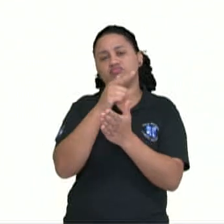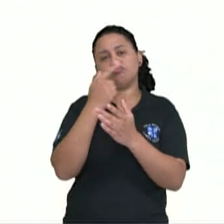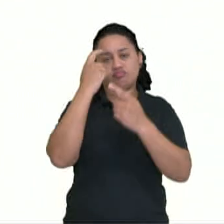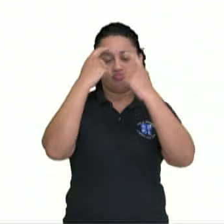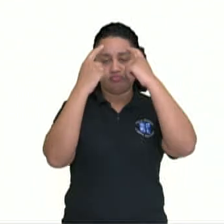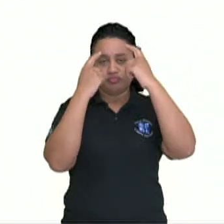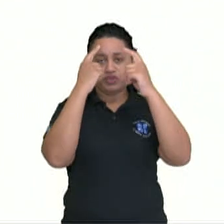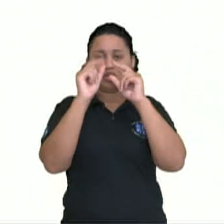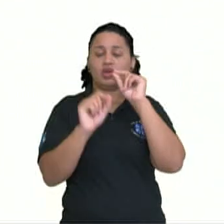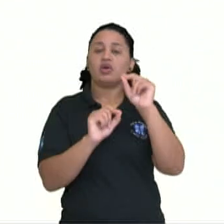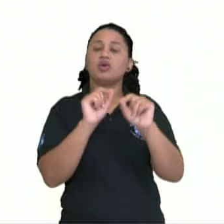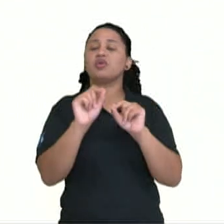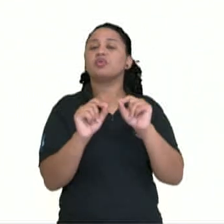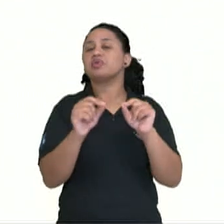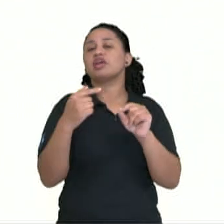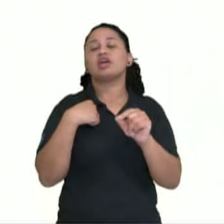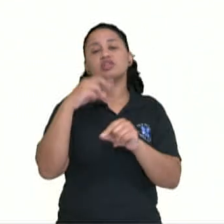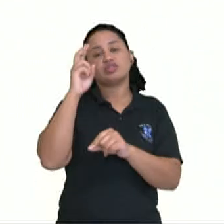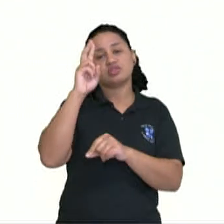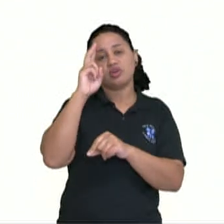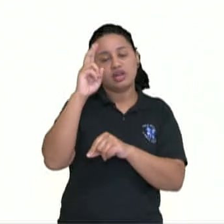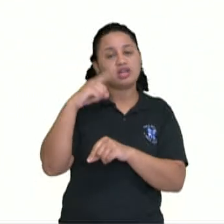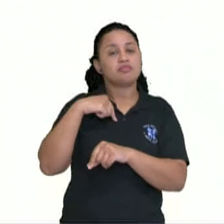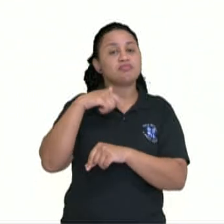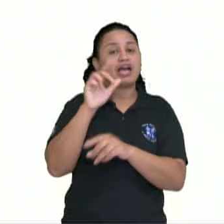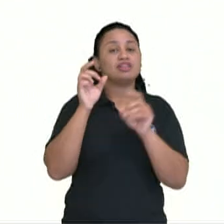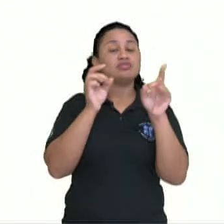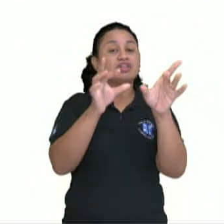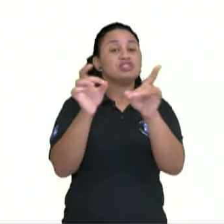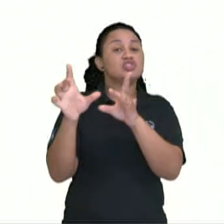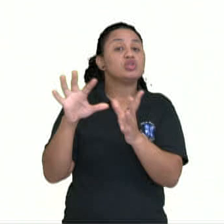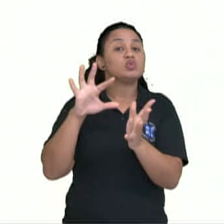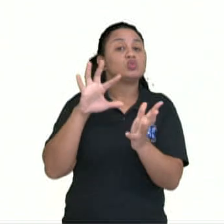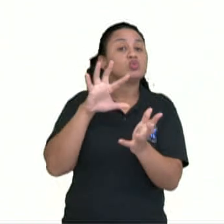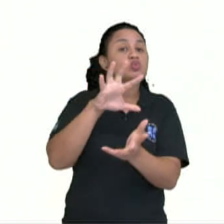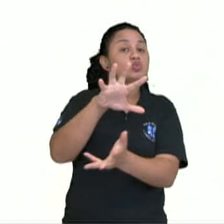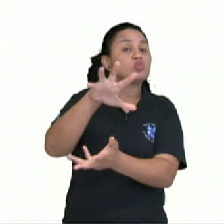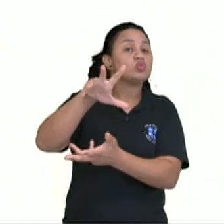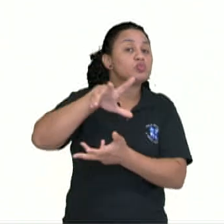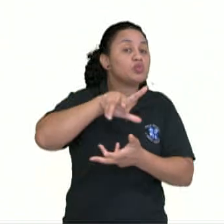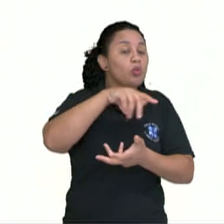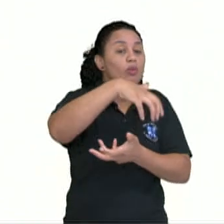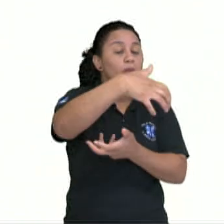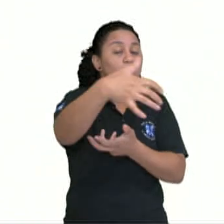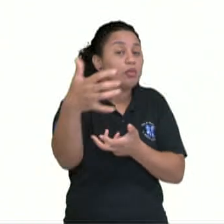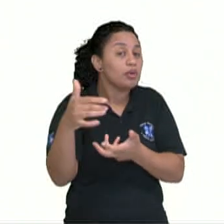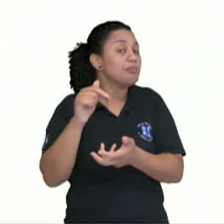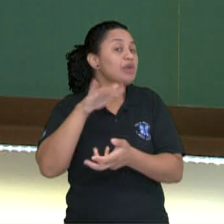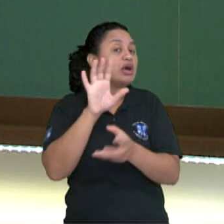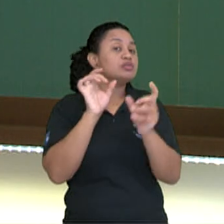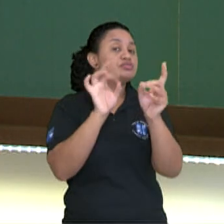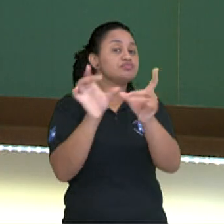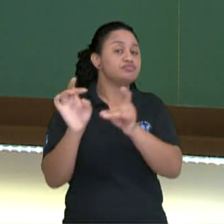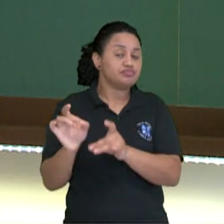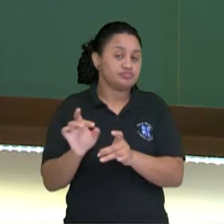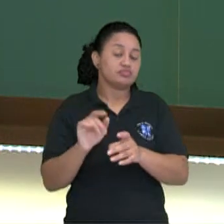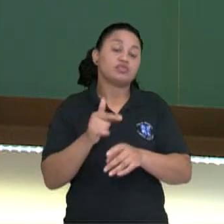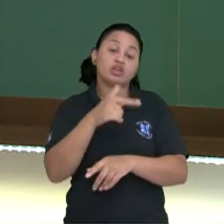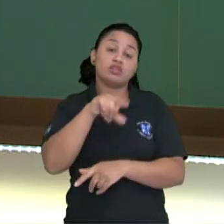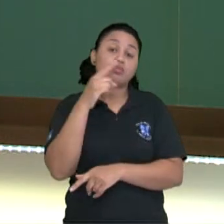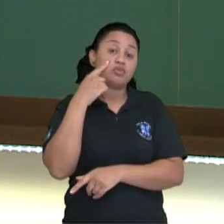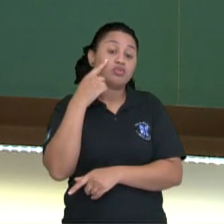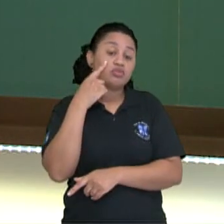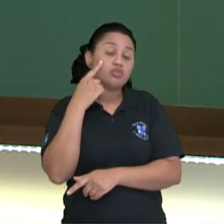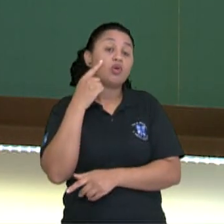mais vendido do mundo. Essa é uma informação aqui para a gente ter. É claro que isso a gente vai ver o quanto que ele é conhecido